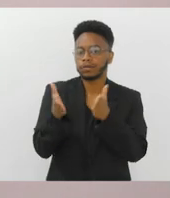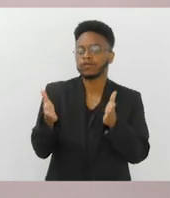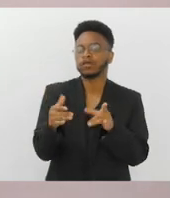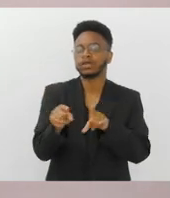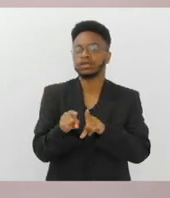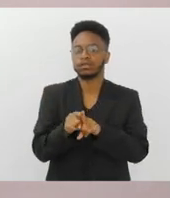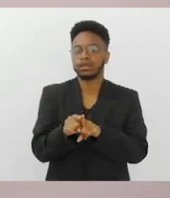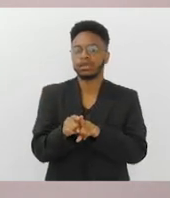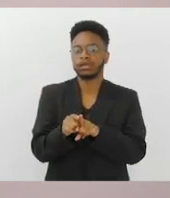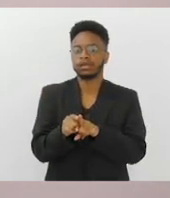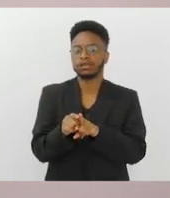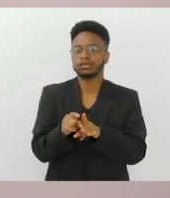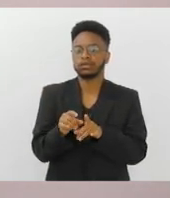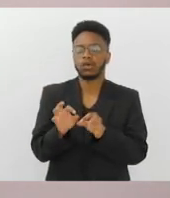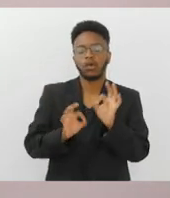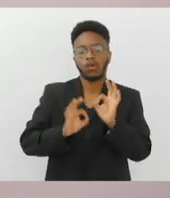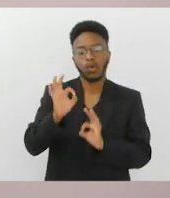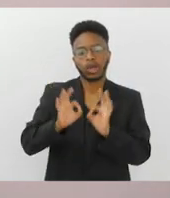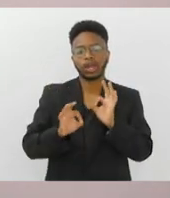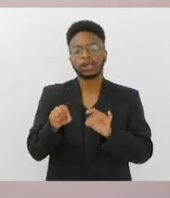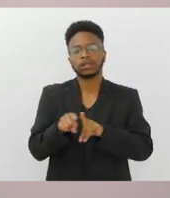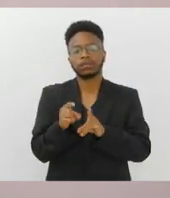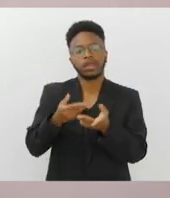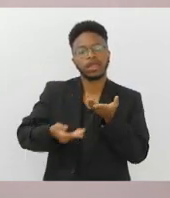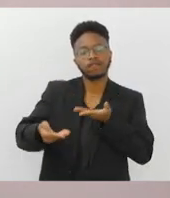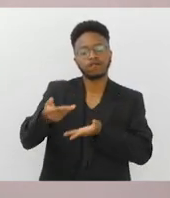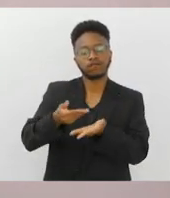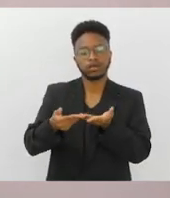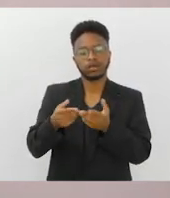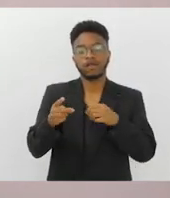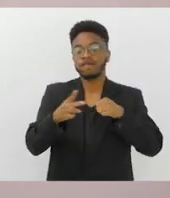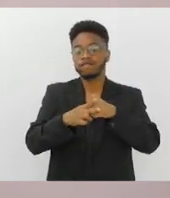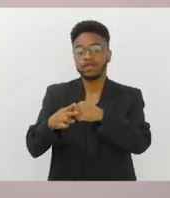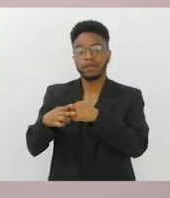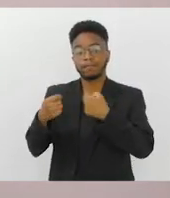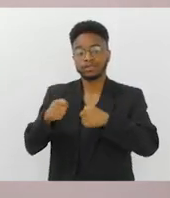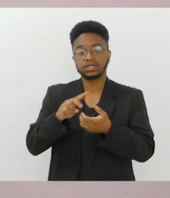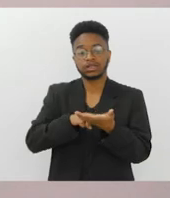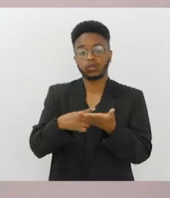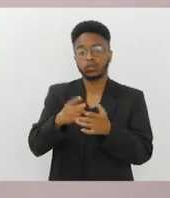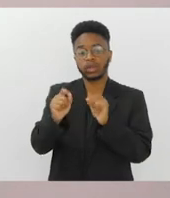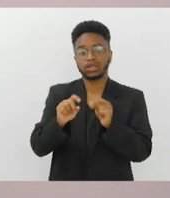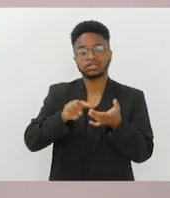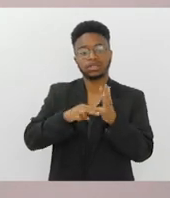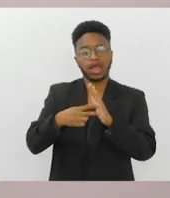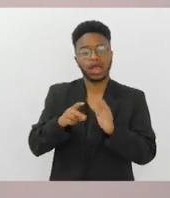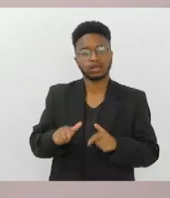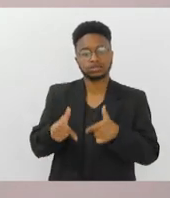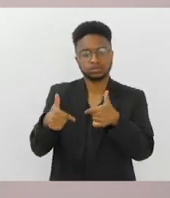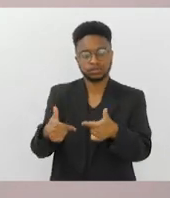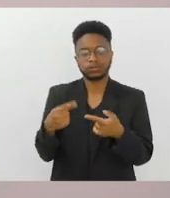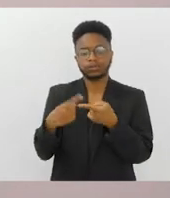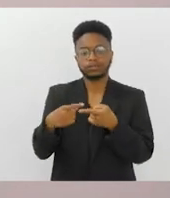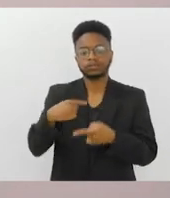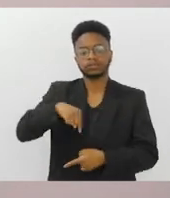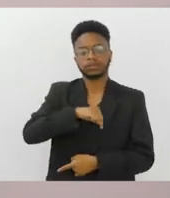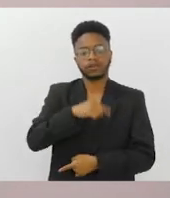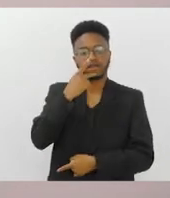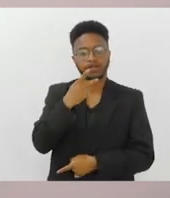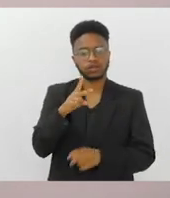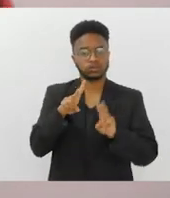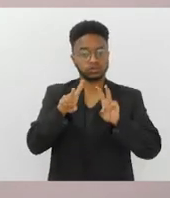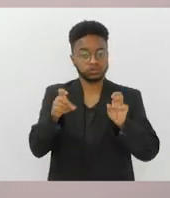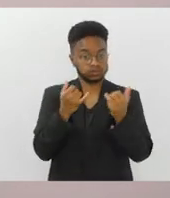a gente fala de consolidar e a gente fala de envolver. Esses verbos, eles têm que ser traduzidos em ações. informações. Quando a gente fala da informação, é porque a gente